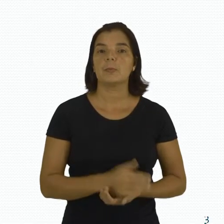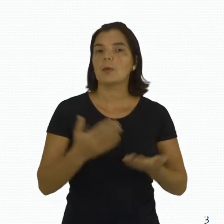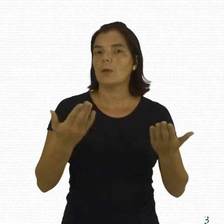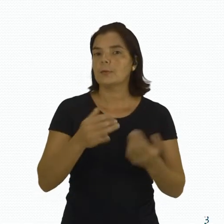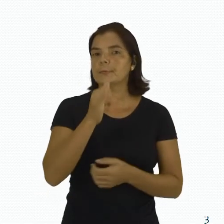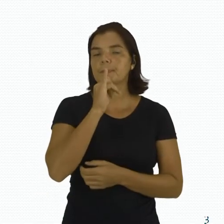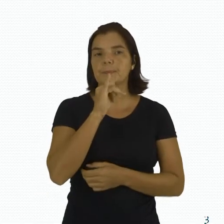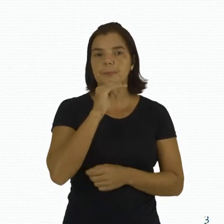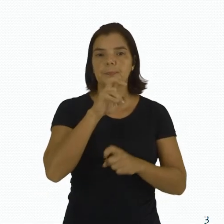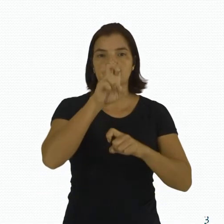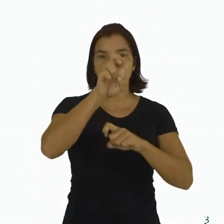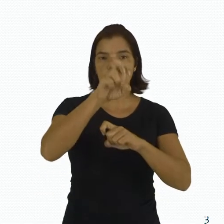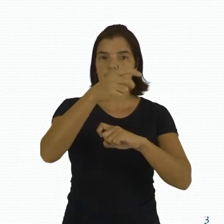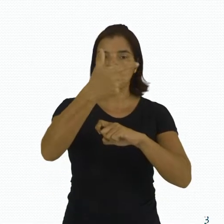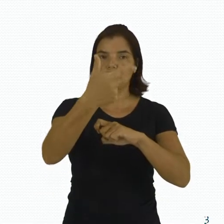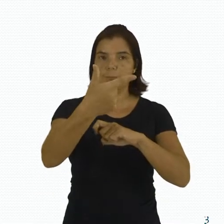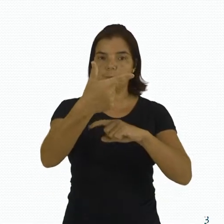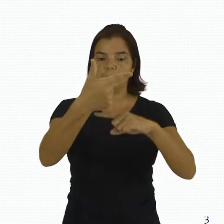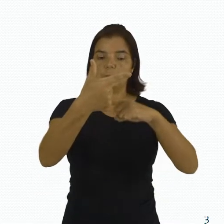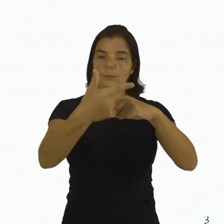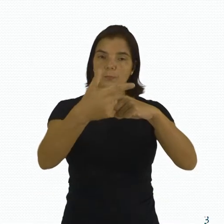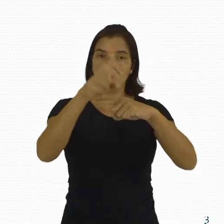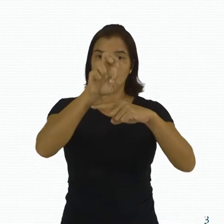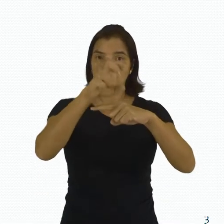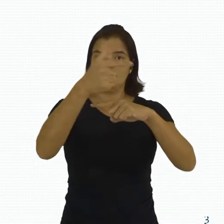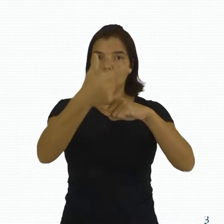Mais um exemplozinho aí, ó, 52 para 90,